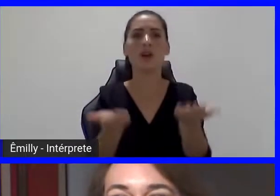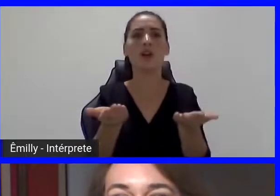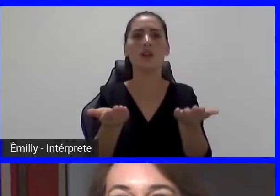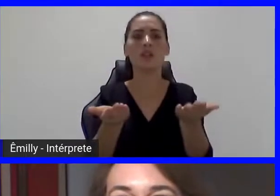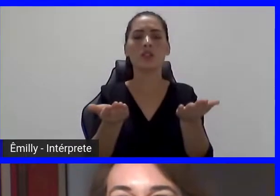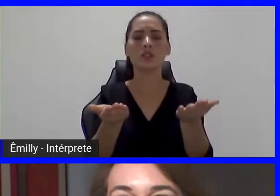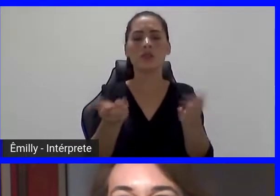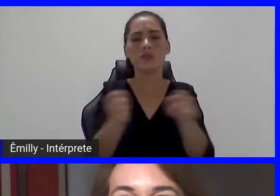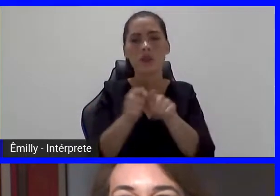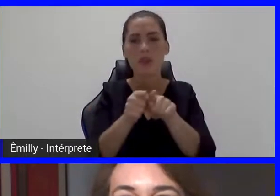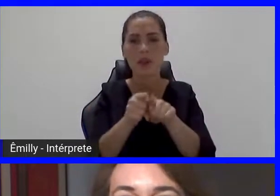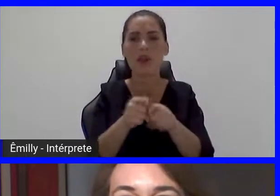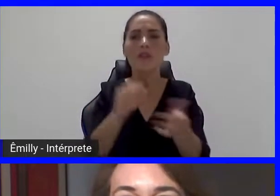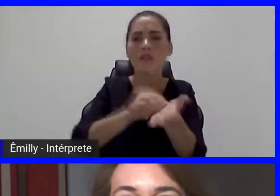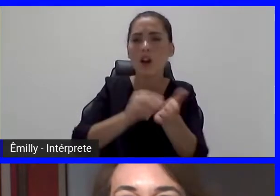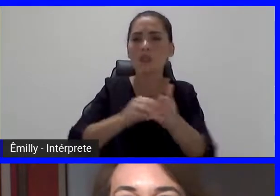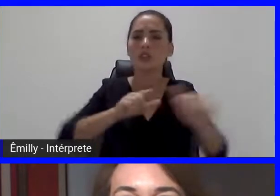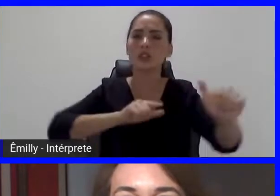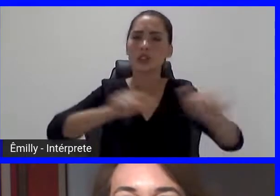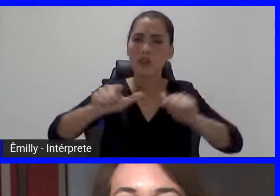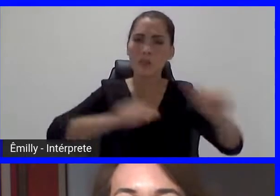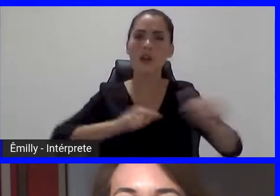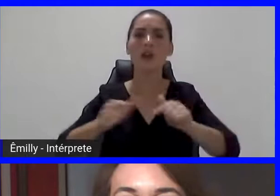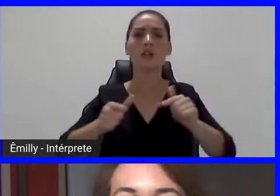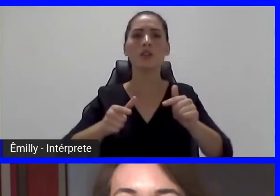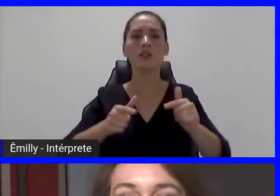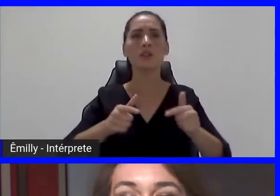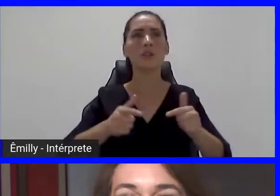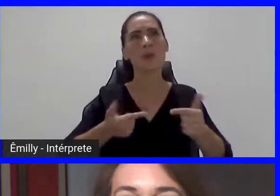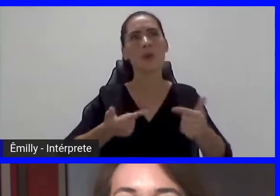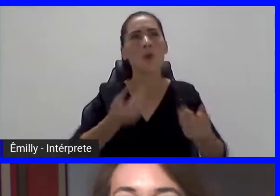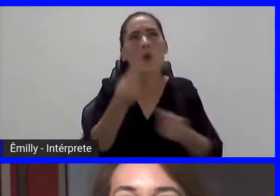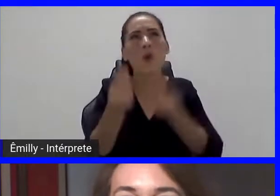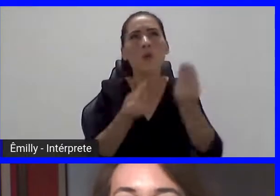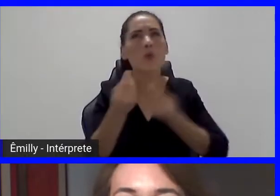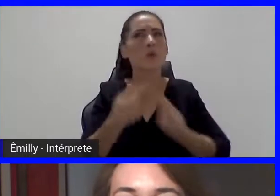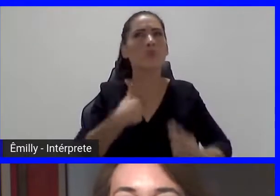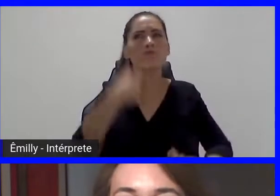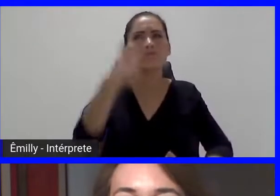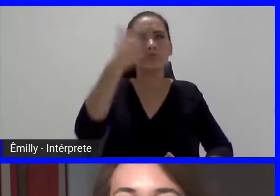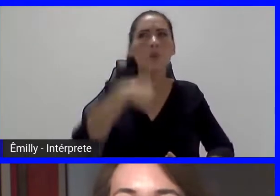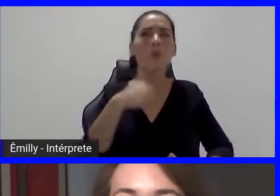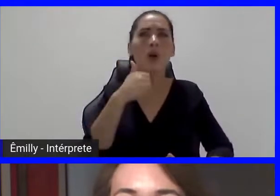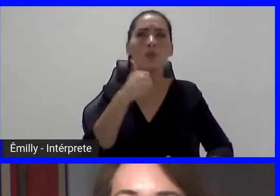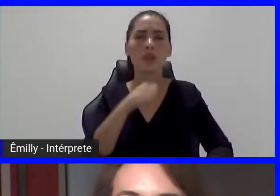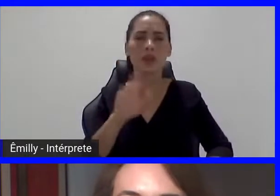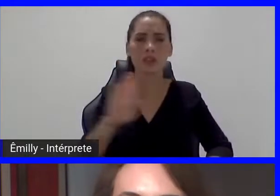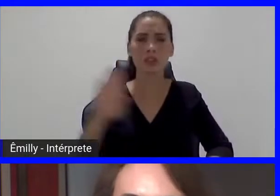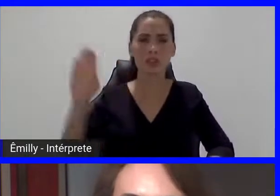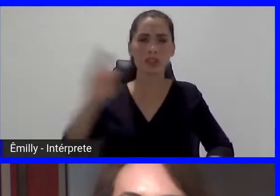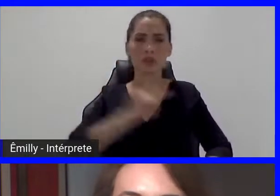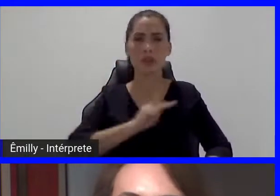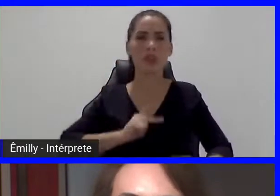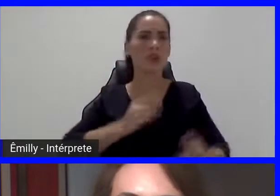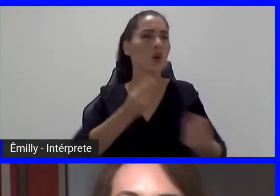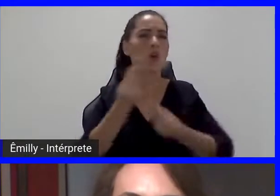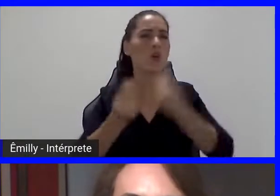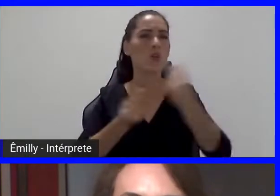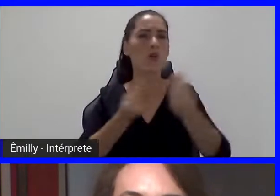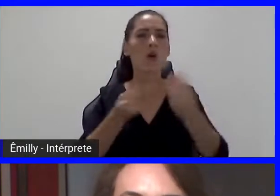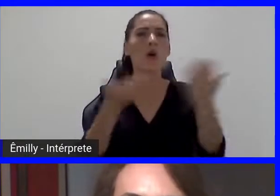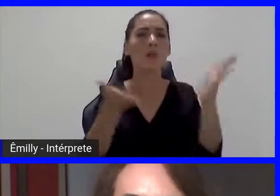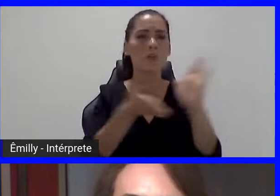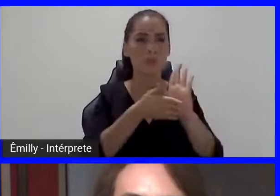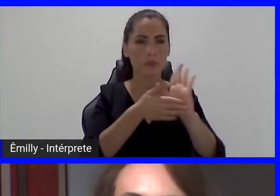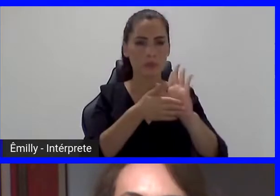mulher pré-candidata para falar sobre a ótica feminina, repito, né, o Brasil que nós queremos para os nossos filhos e para